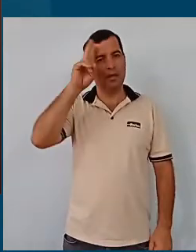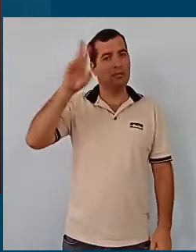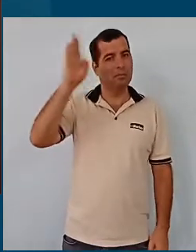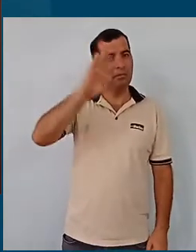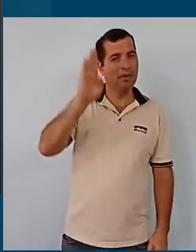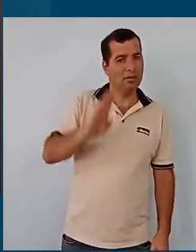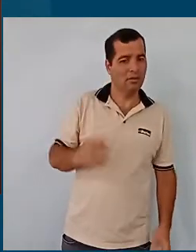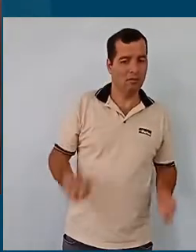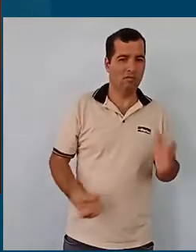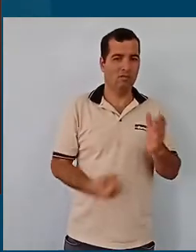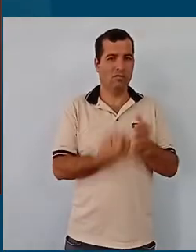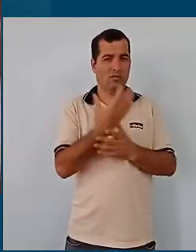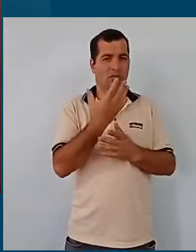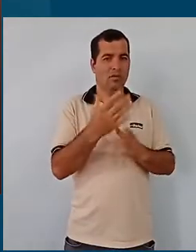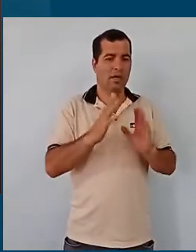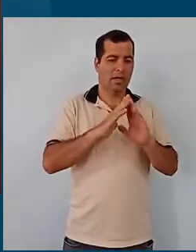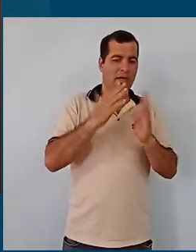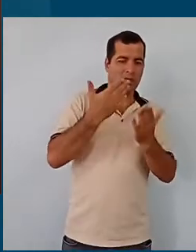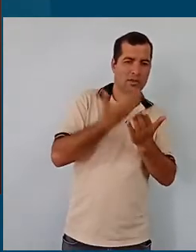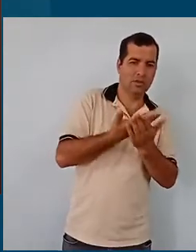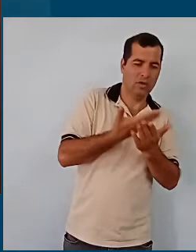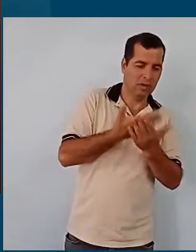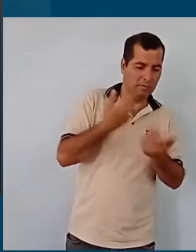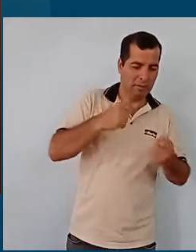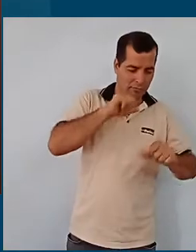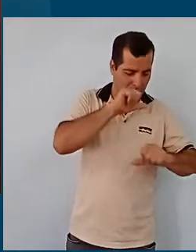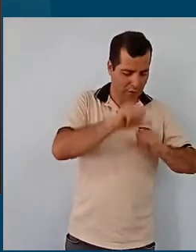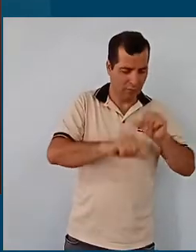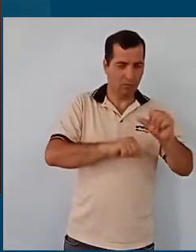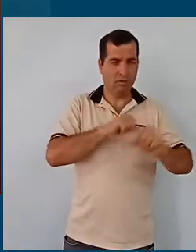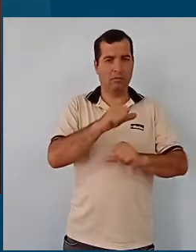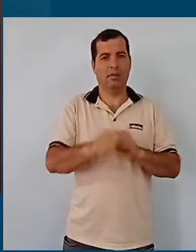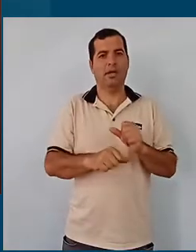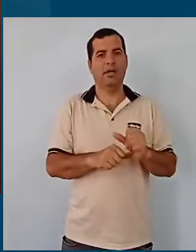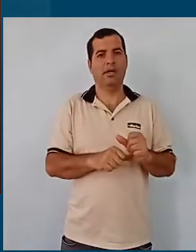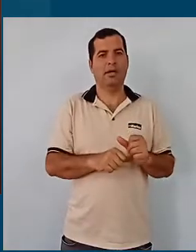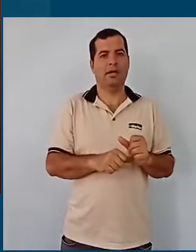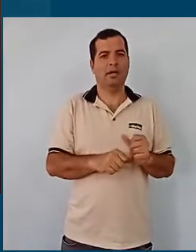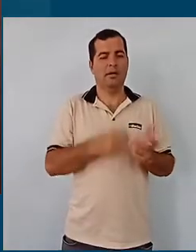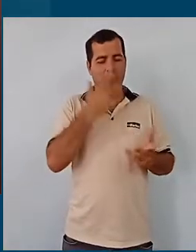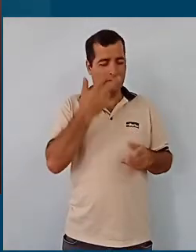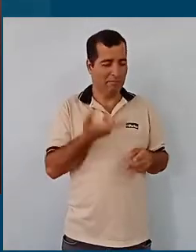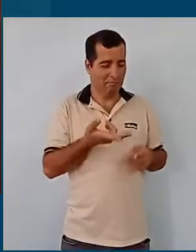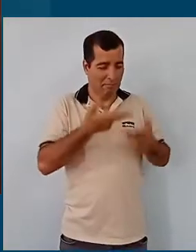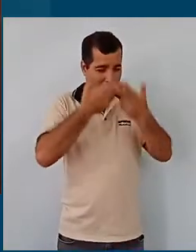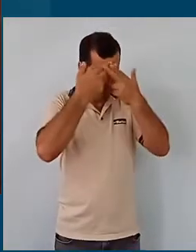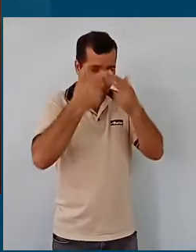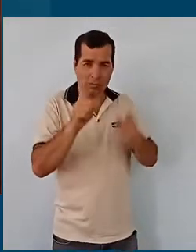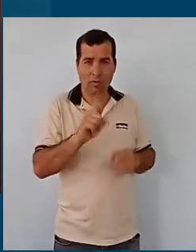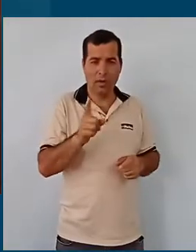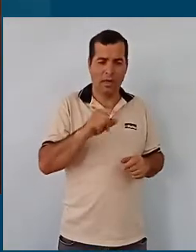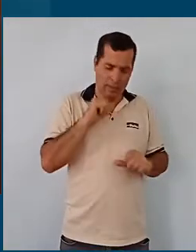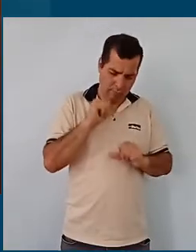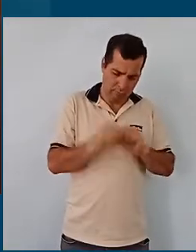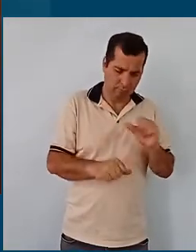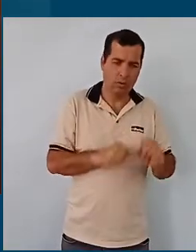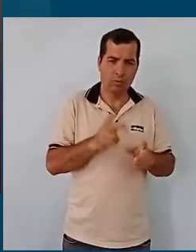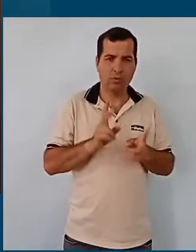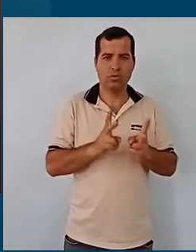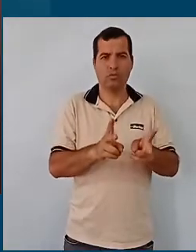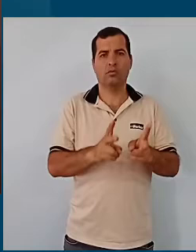escolas. Nós precisamos transformar essa cultura escolar arraigada no nosso pensar e no nosso agir,